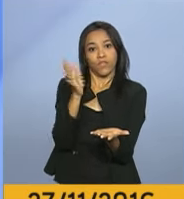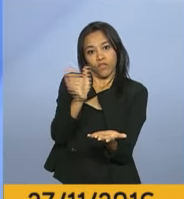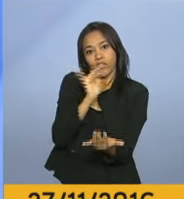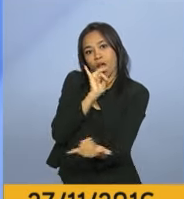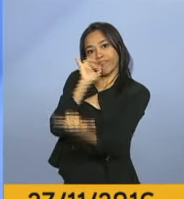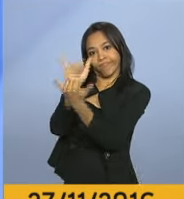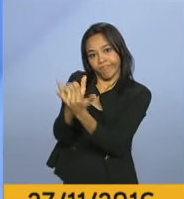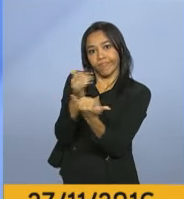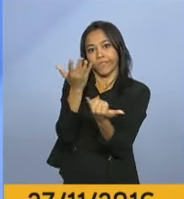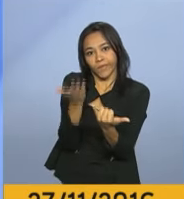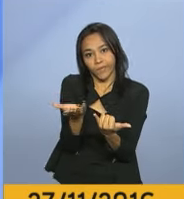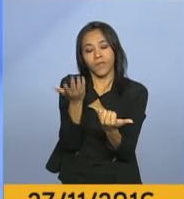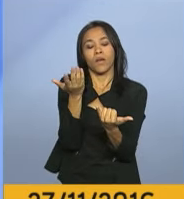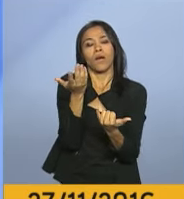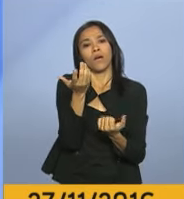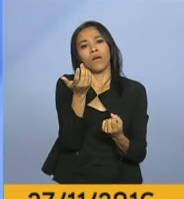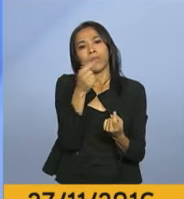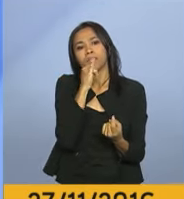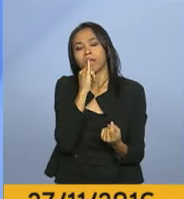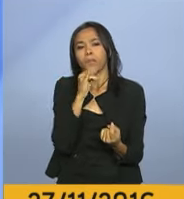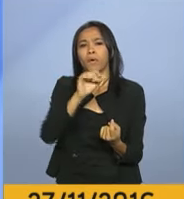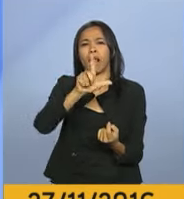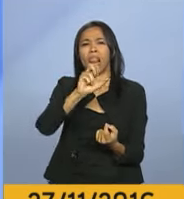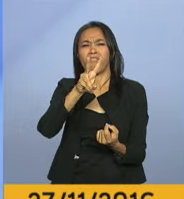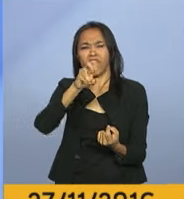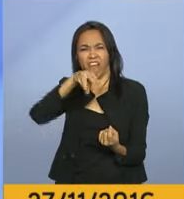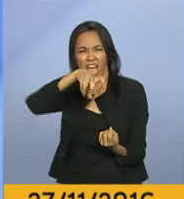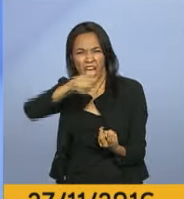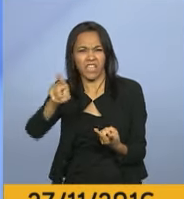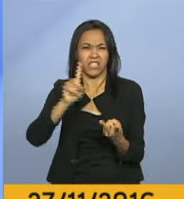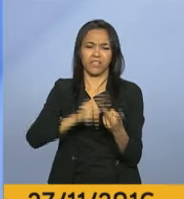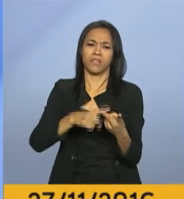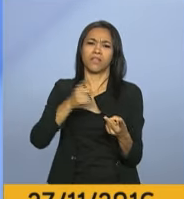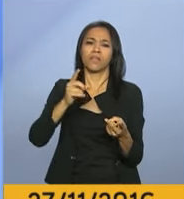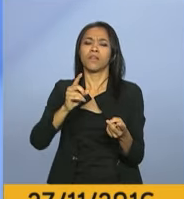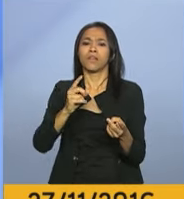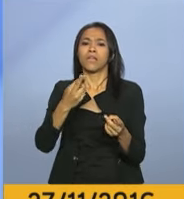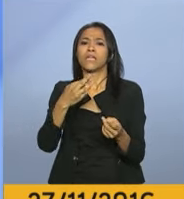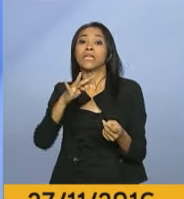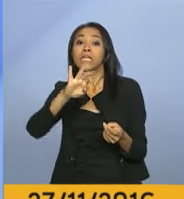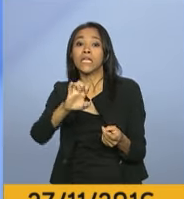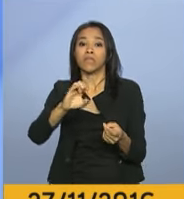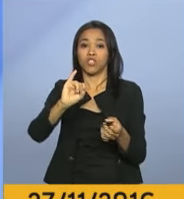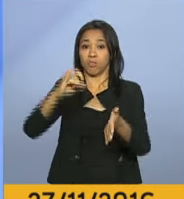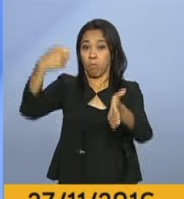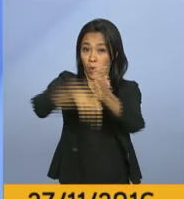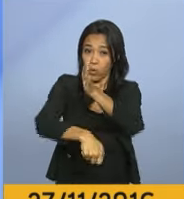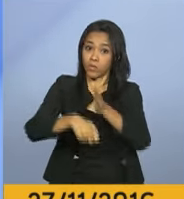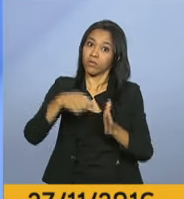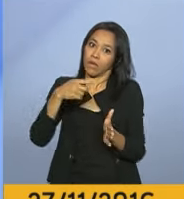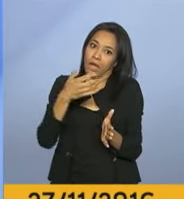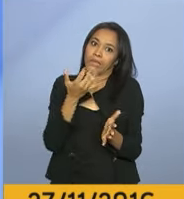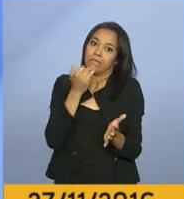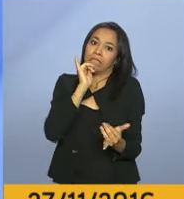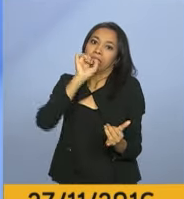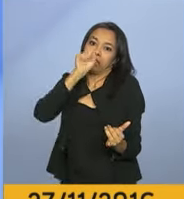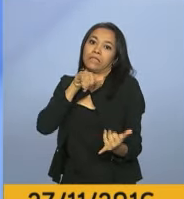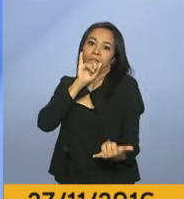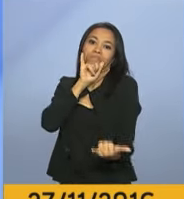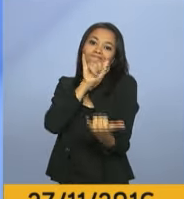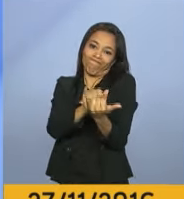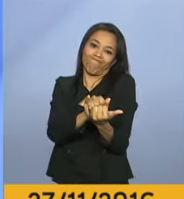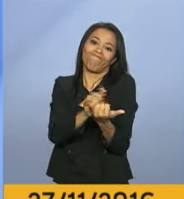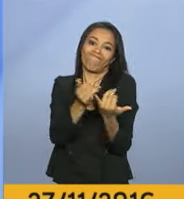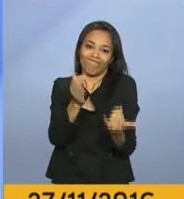anistiados efetivamente, né, lavagem, evasão, crimes tributários, né, aí sim há uma anistia, já se votou